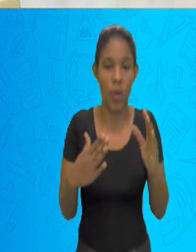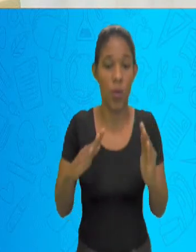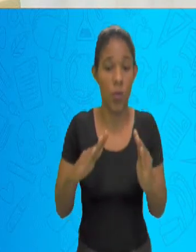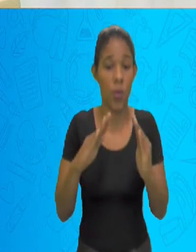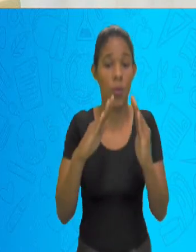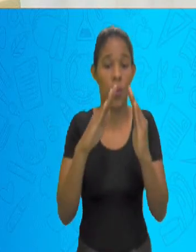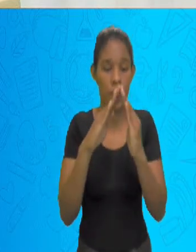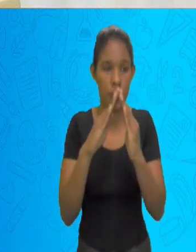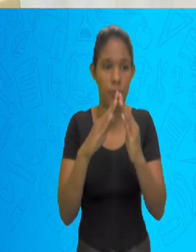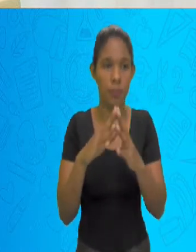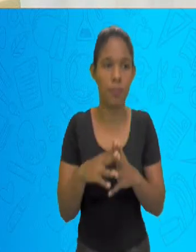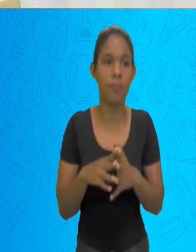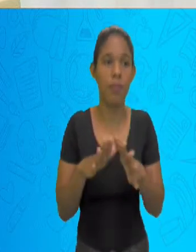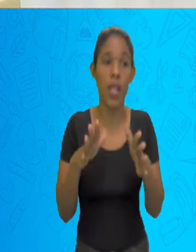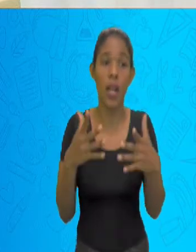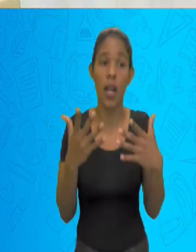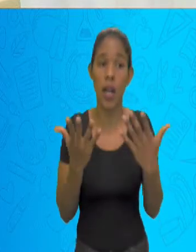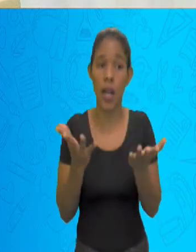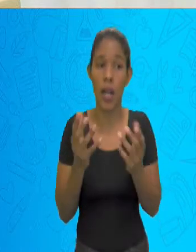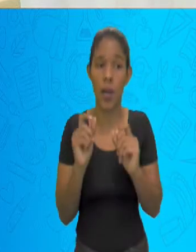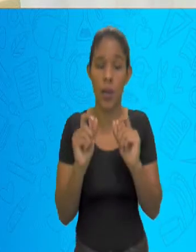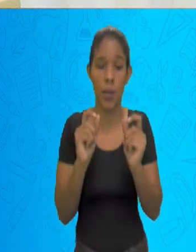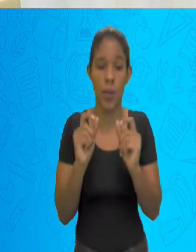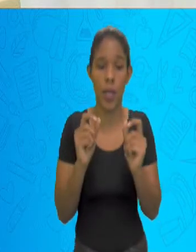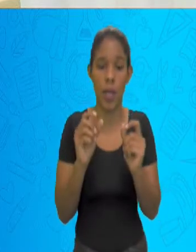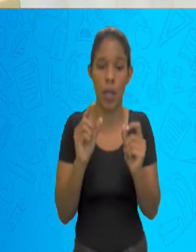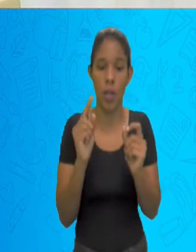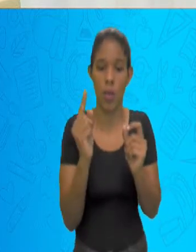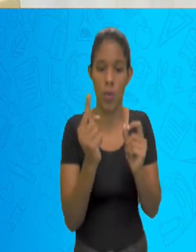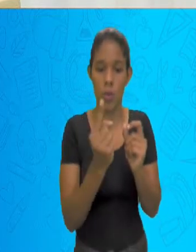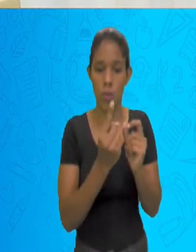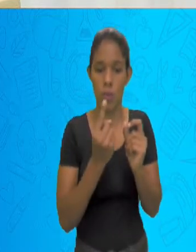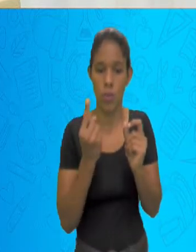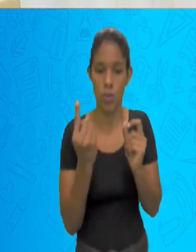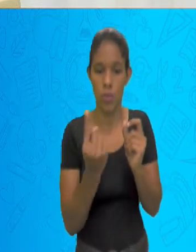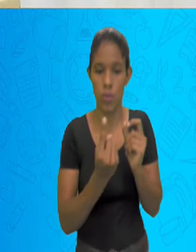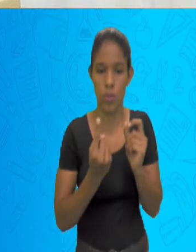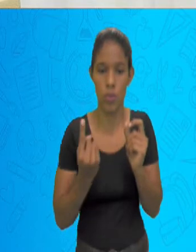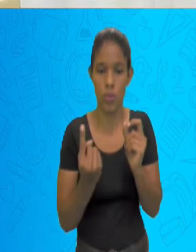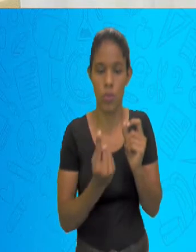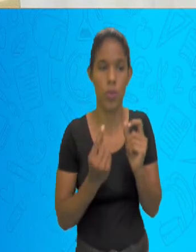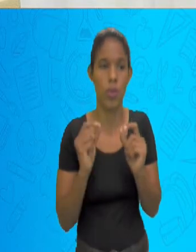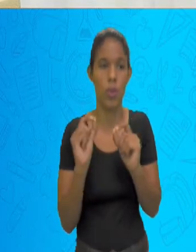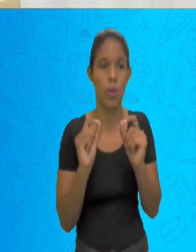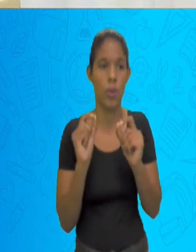cone. O cilindro, a mesma coisa, vou planificar aqui um cilindro.